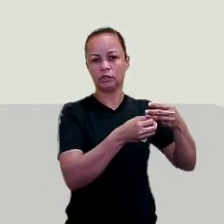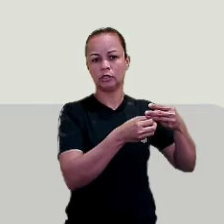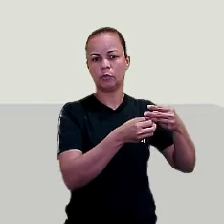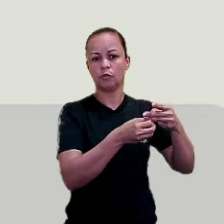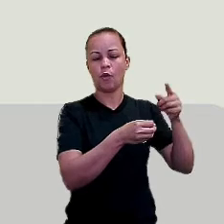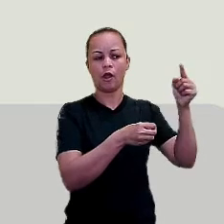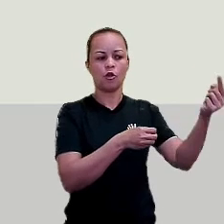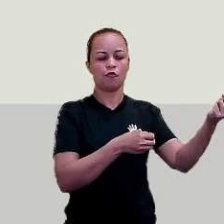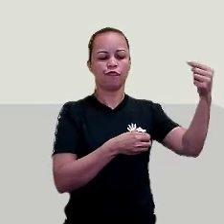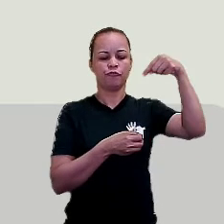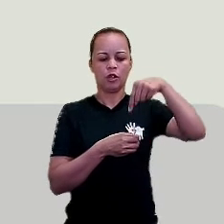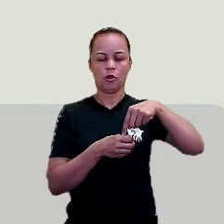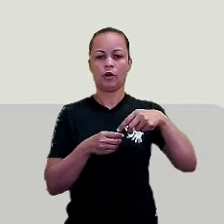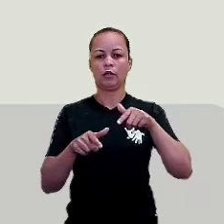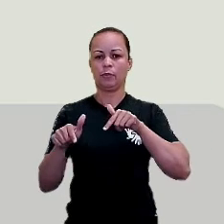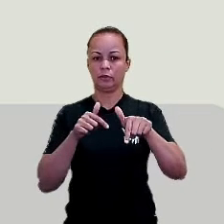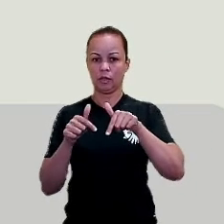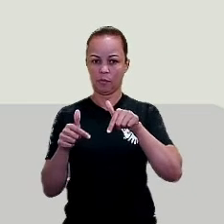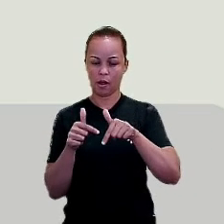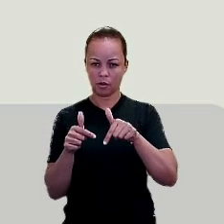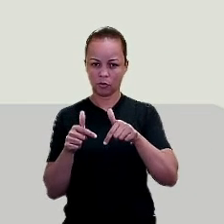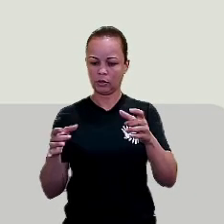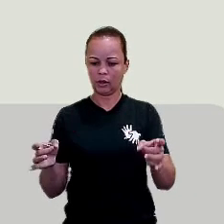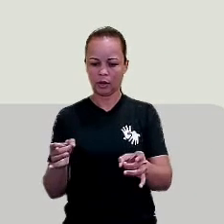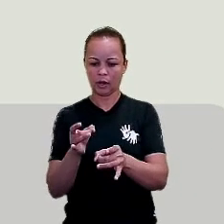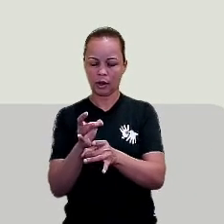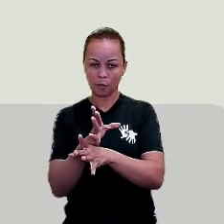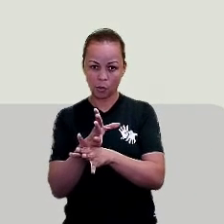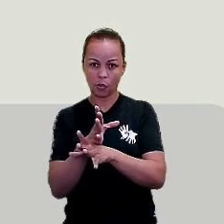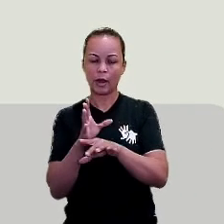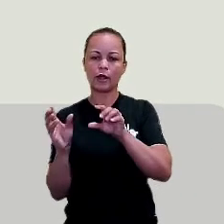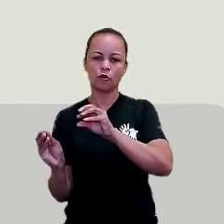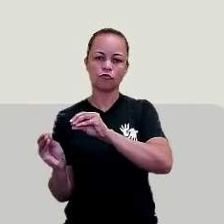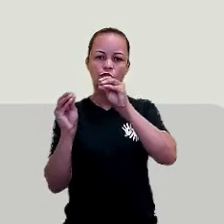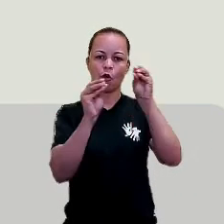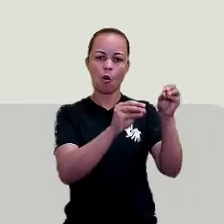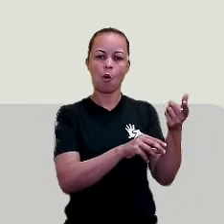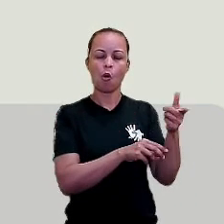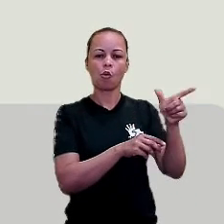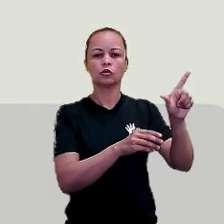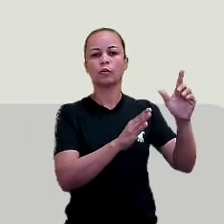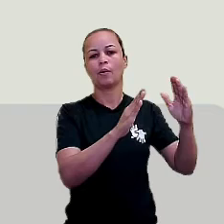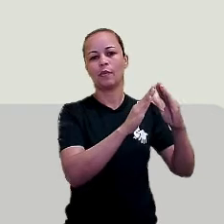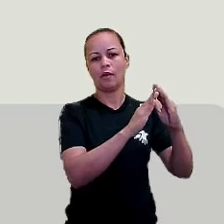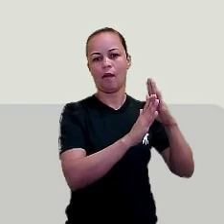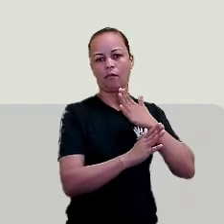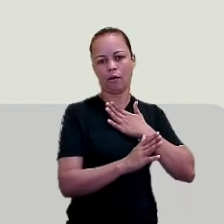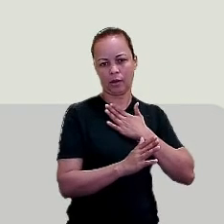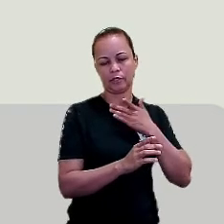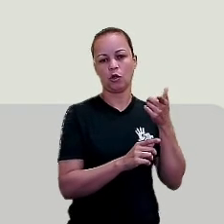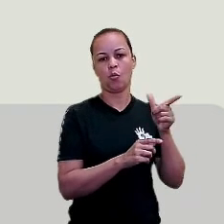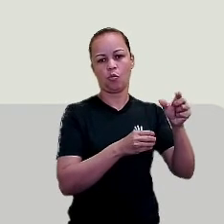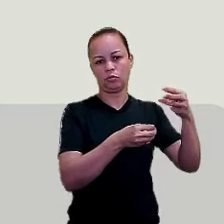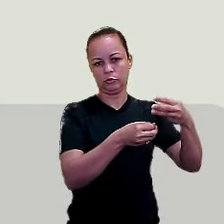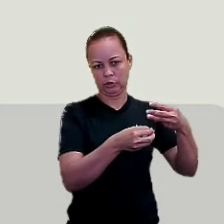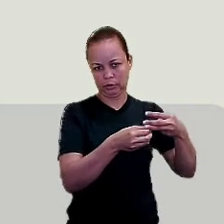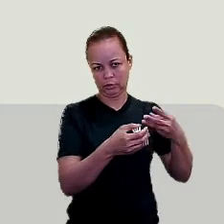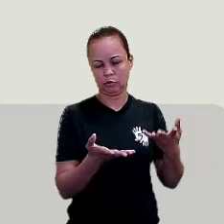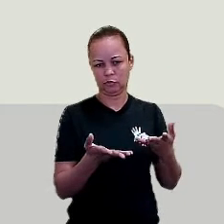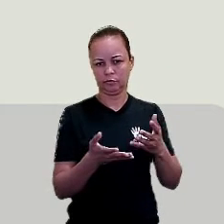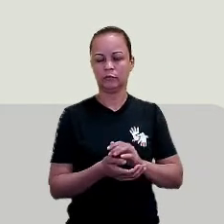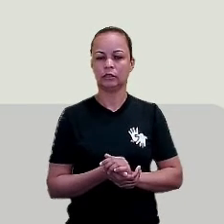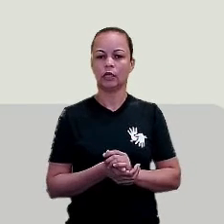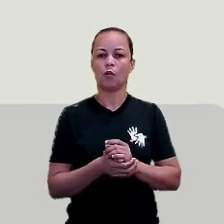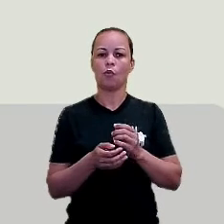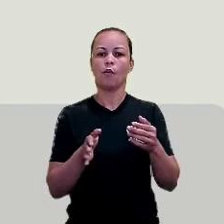expediente, retorno para o meu local de origem. Então, minha migração pendular, tanto de entrada e tanto de saída. Então, como eu